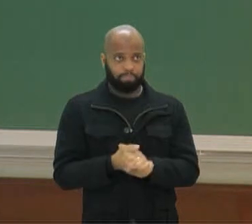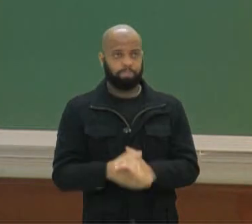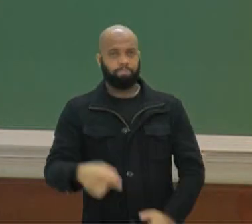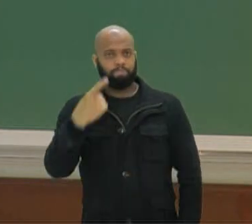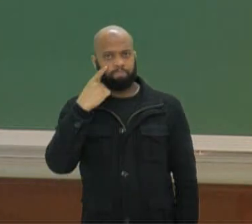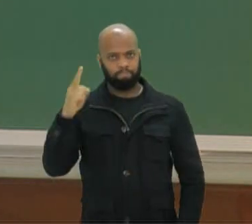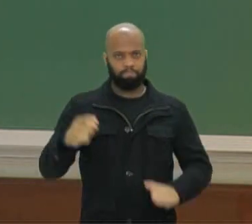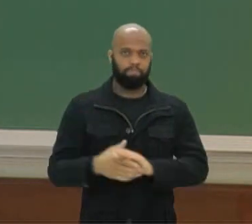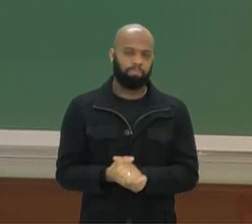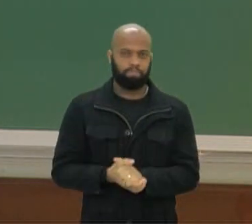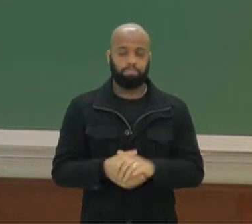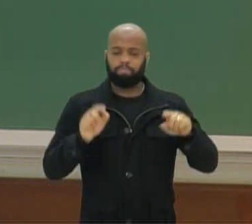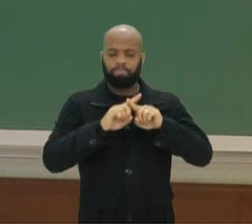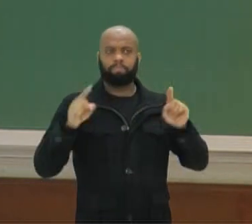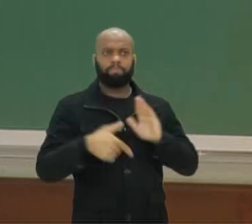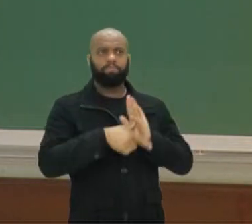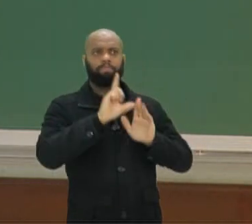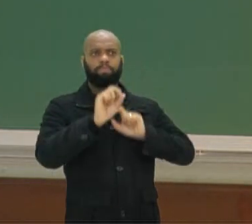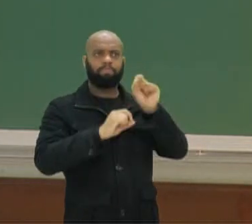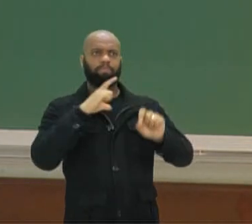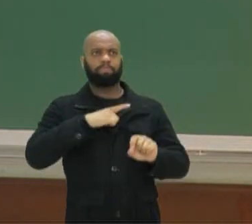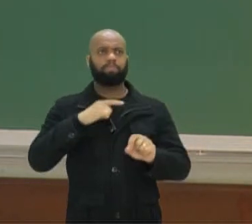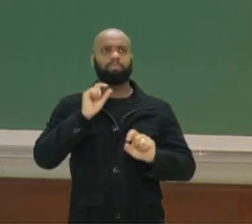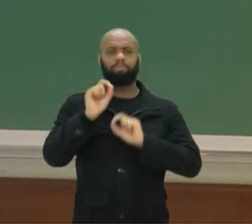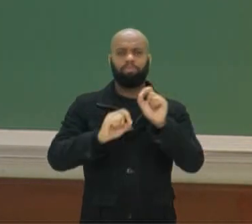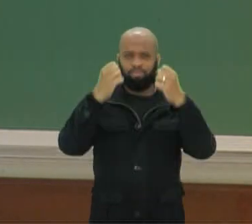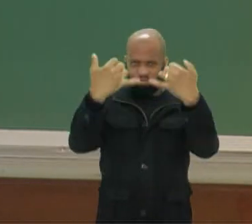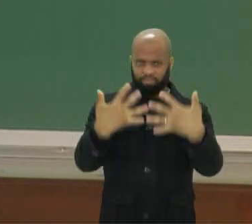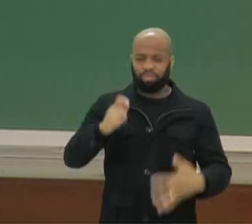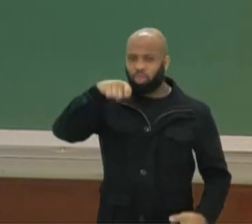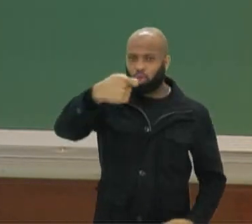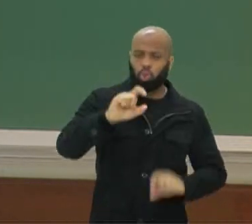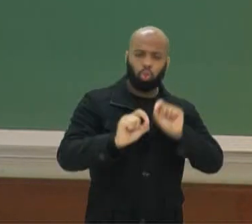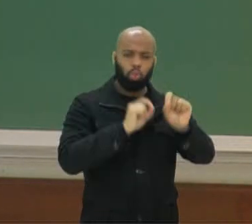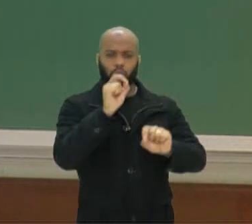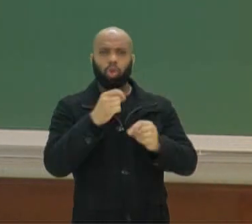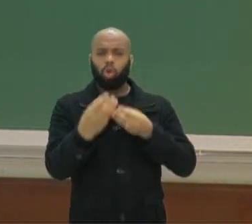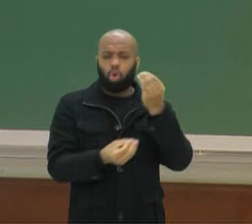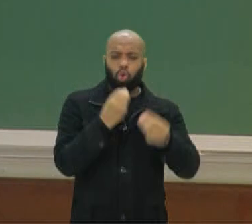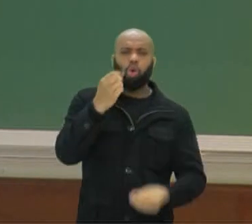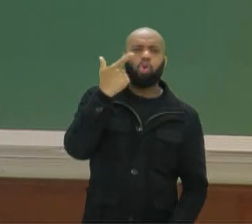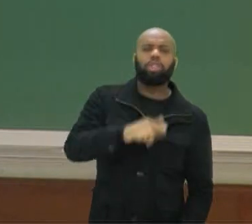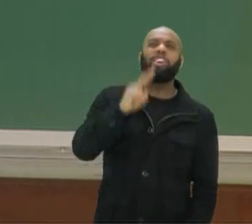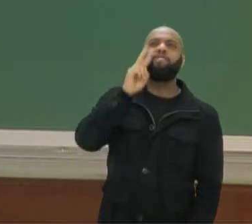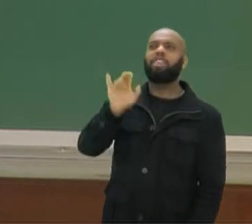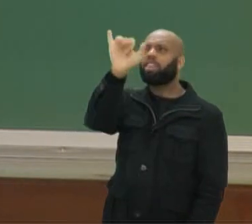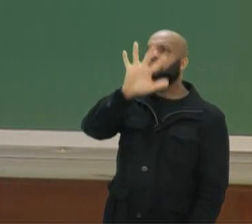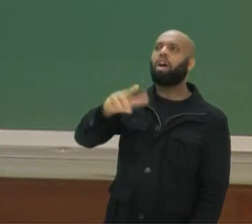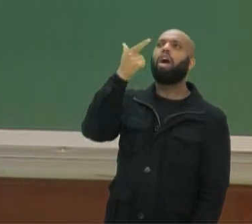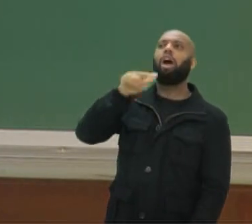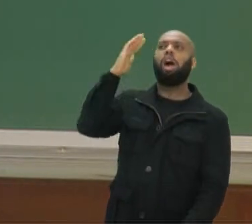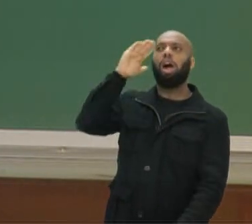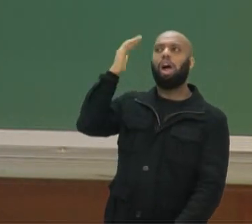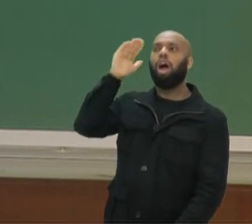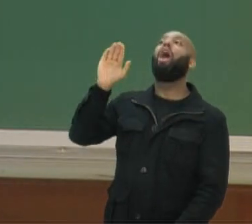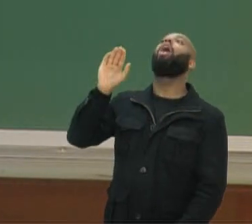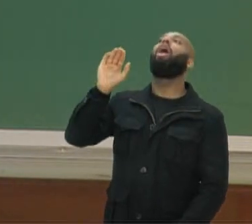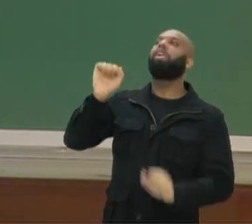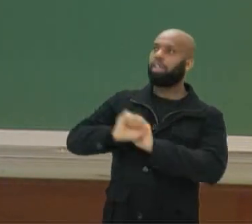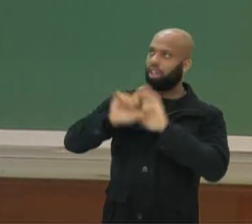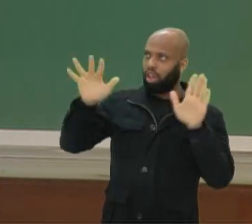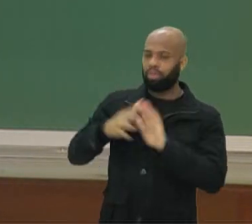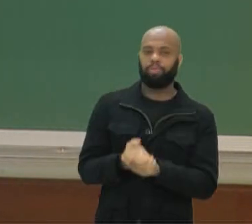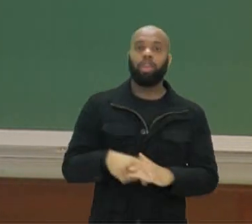só. Antes de tudo, pessoal, eu tenho aqui uma breve explicação sobre como interpretar imagens. Então, aqui eu deixei para vocês algumas